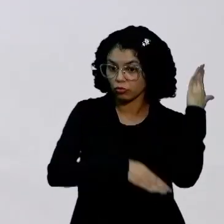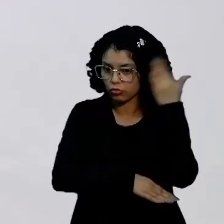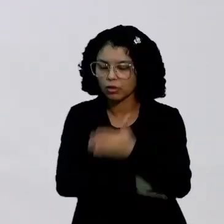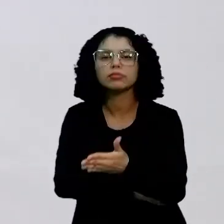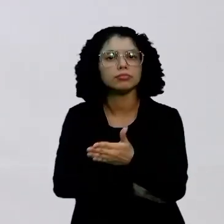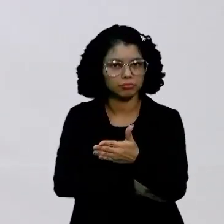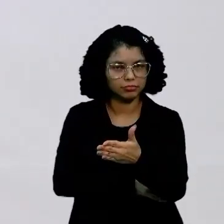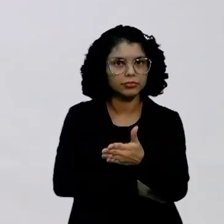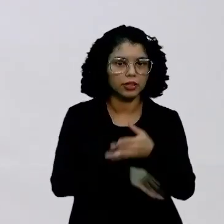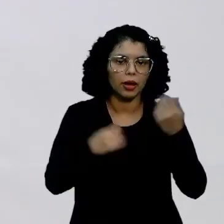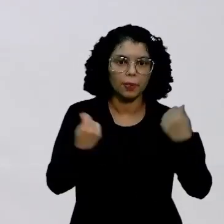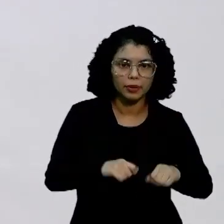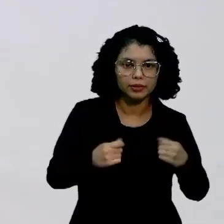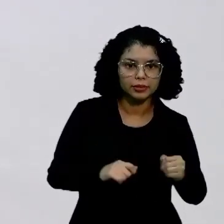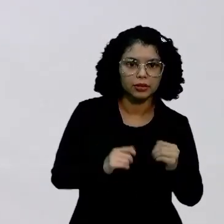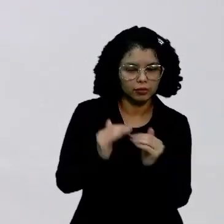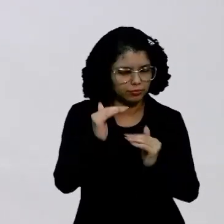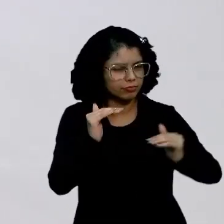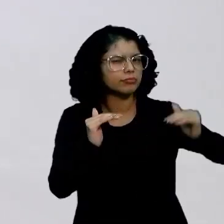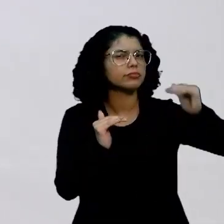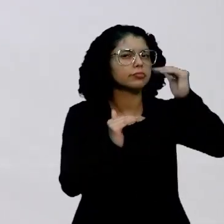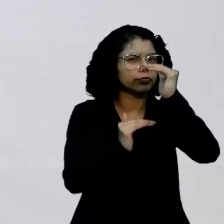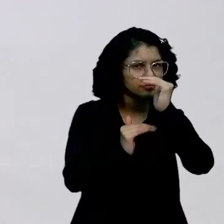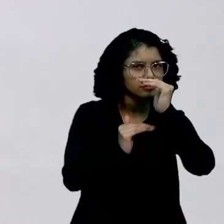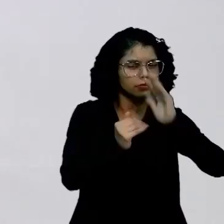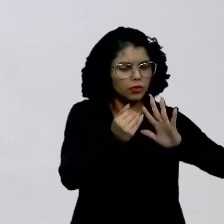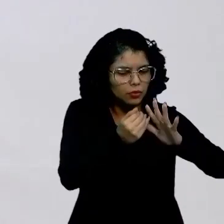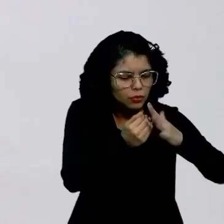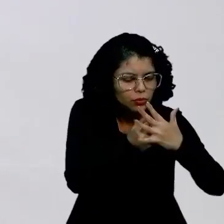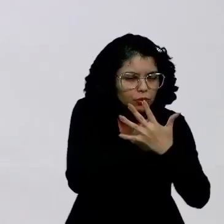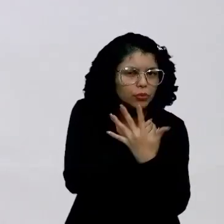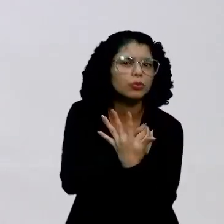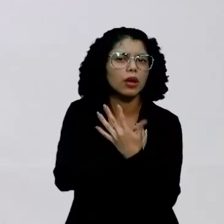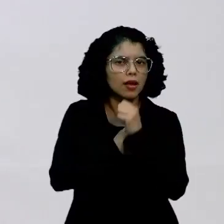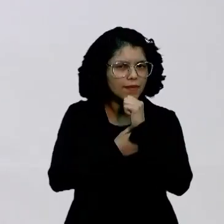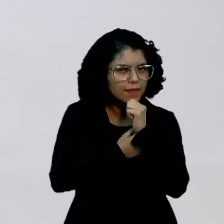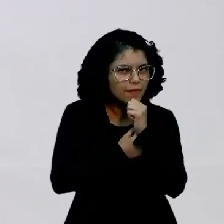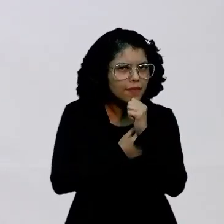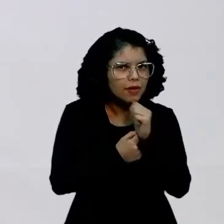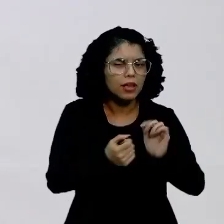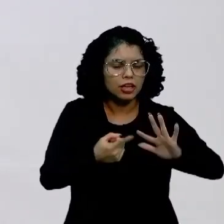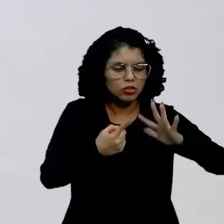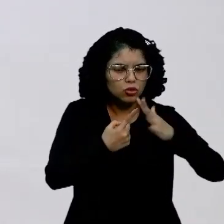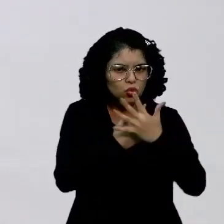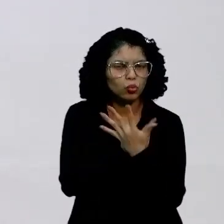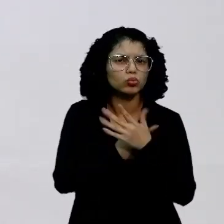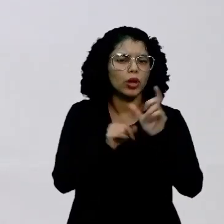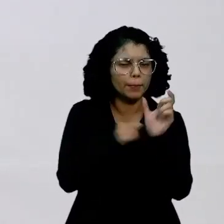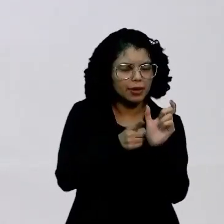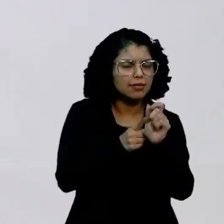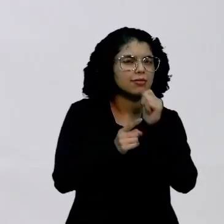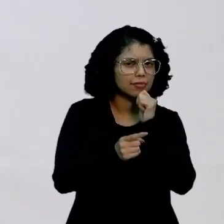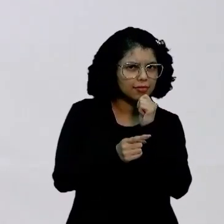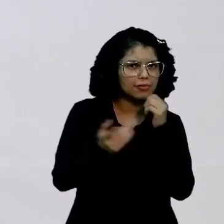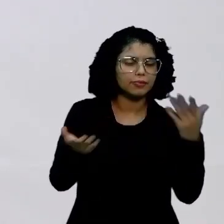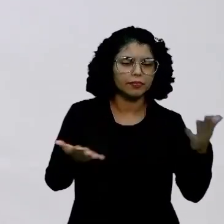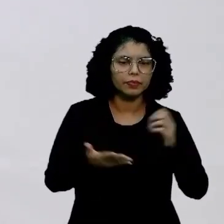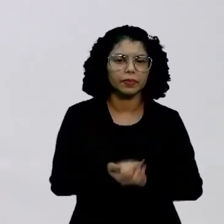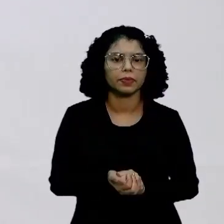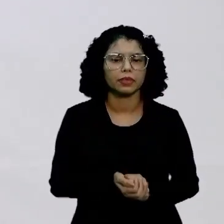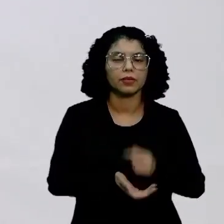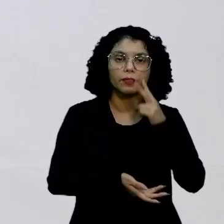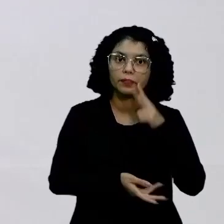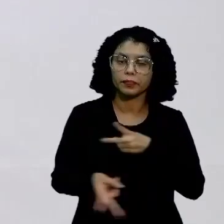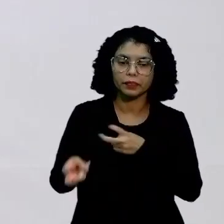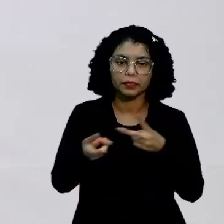quer dizer, eu preciso do subjetivismo, quer dizer, da interpretação individual de cada um, tá? Agora vamos